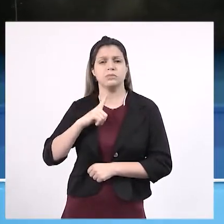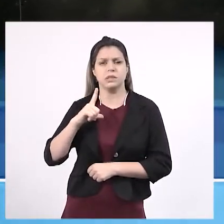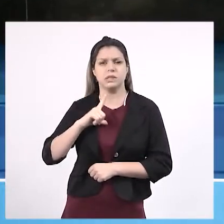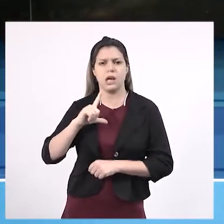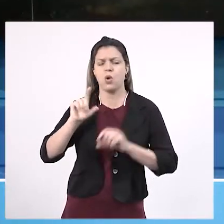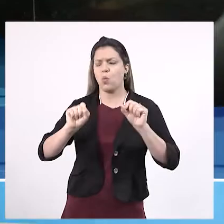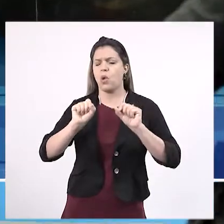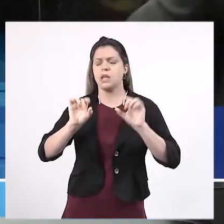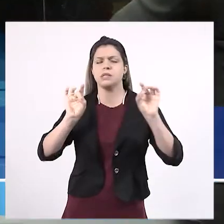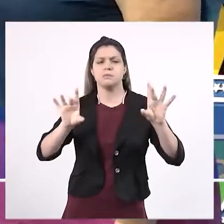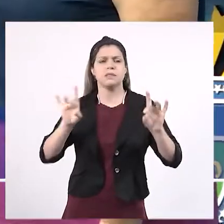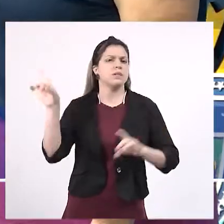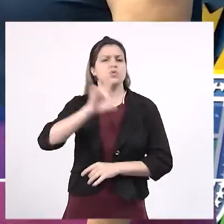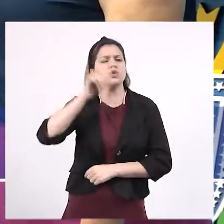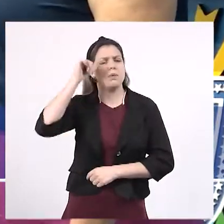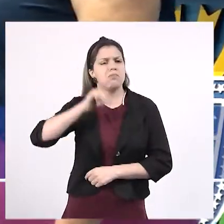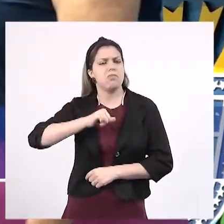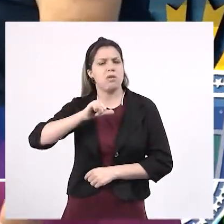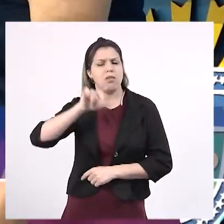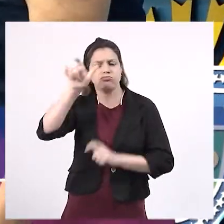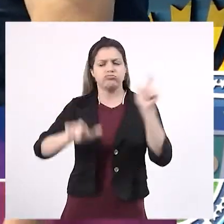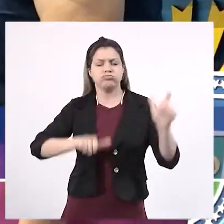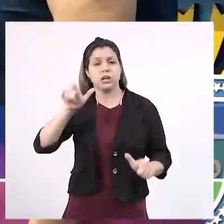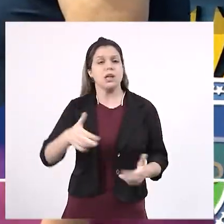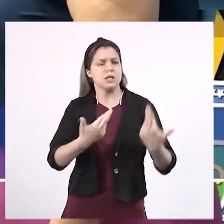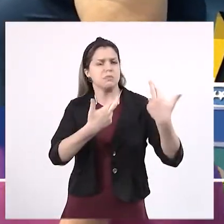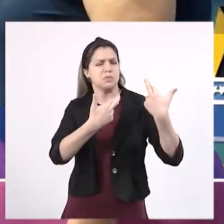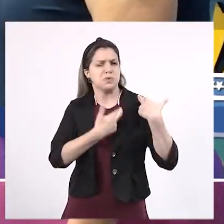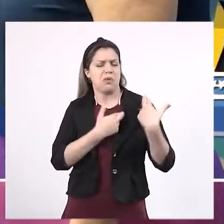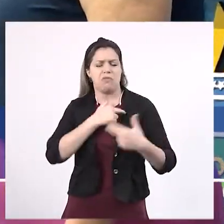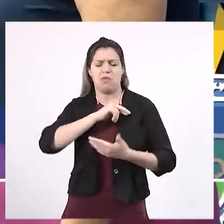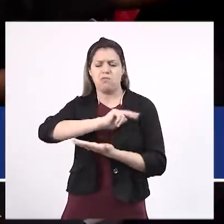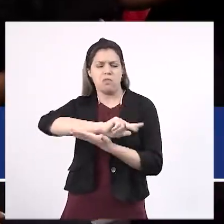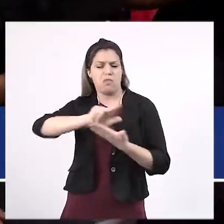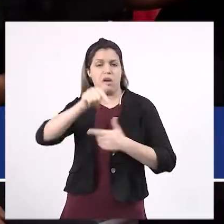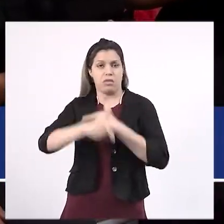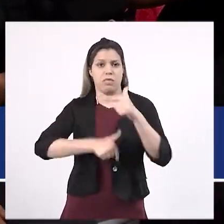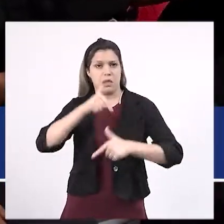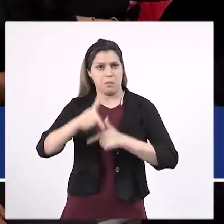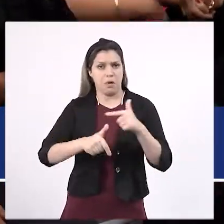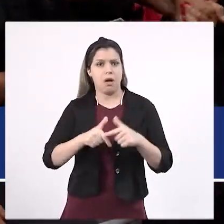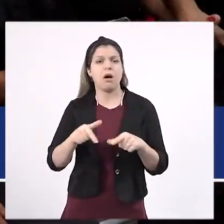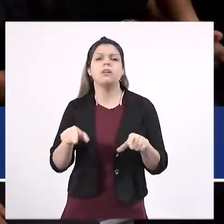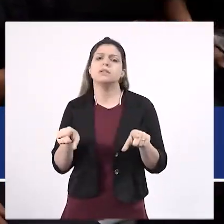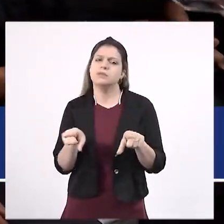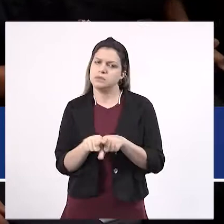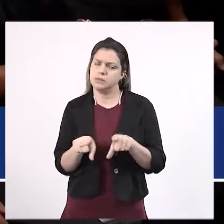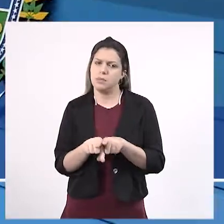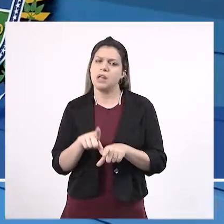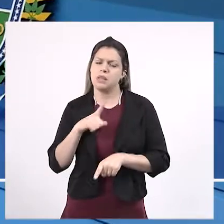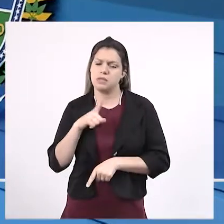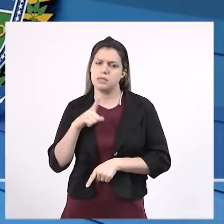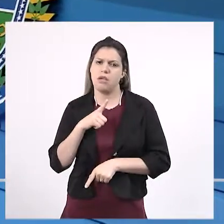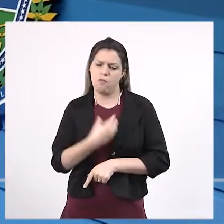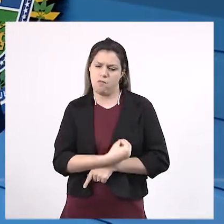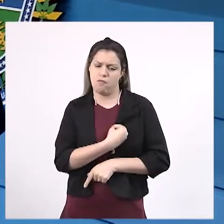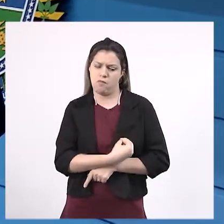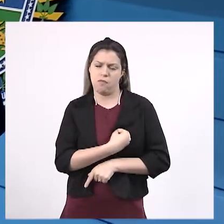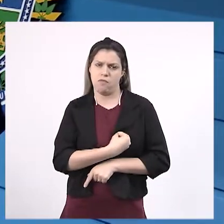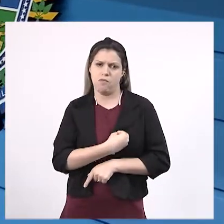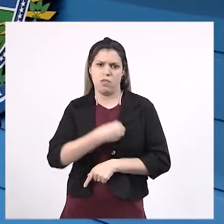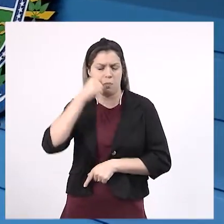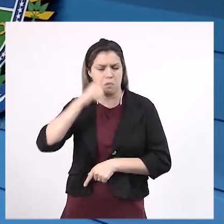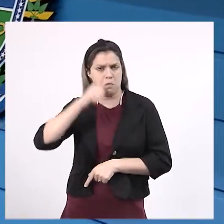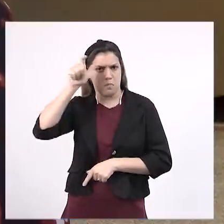Mulher, aquelas responsáveis por exercer multitarefas e protagonizar a participação feminina em áreas estratégicas